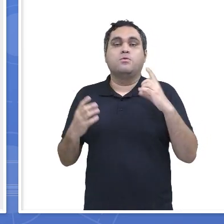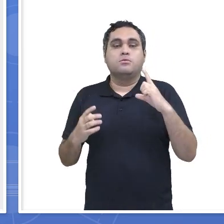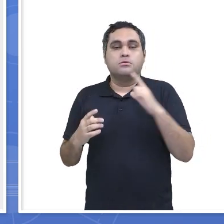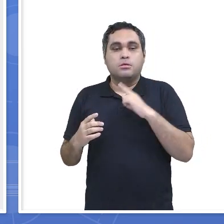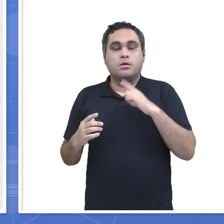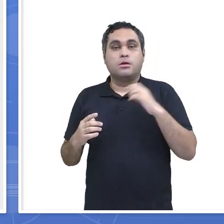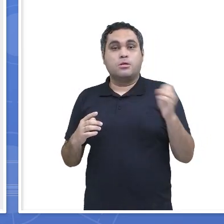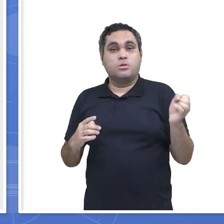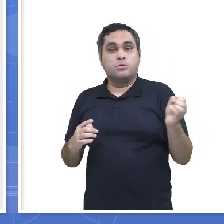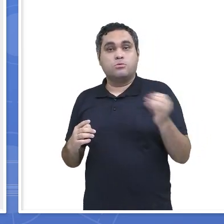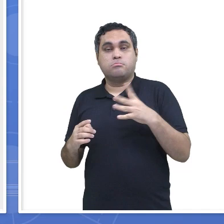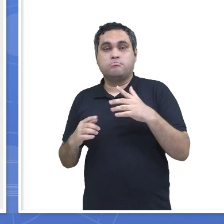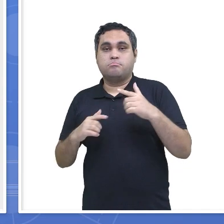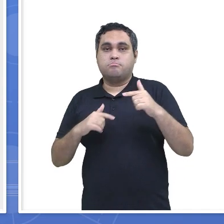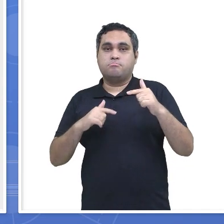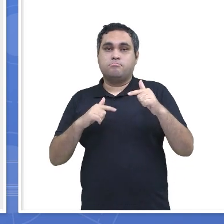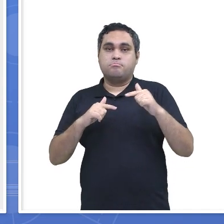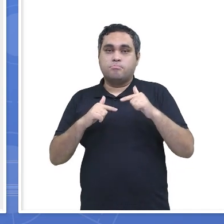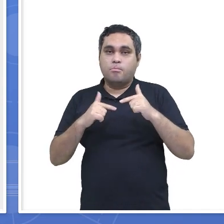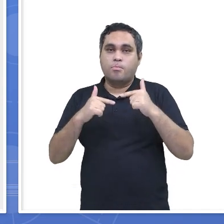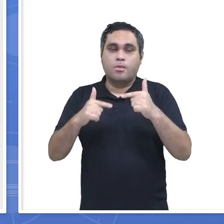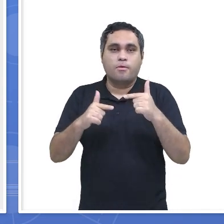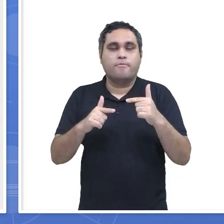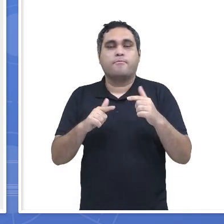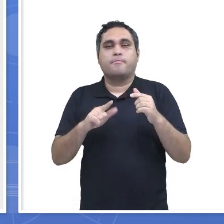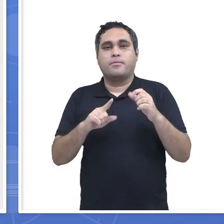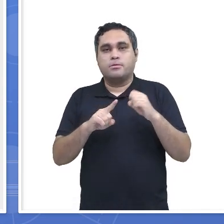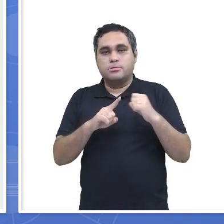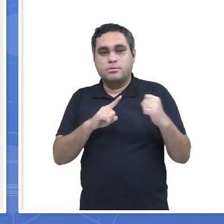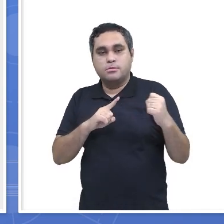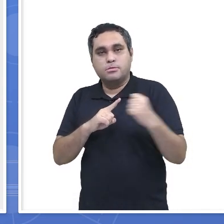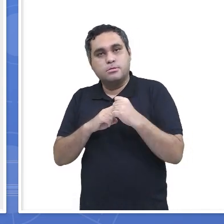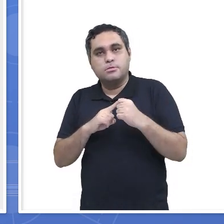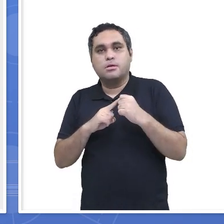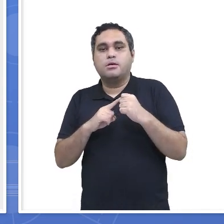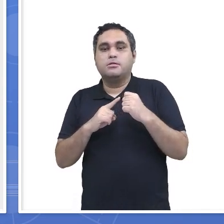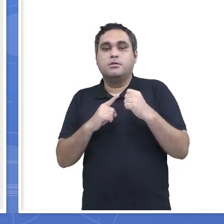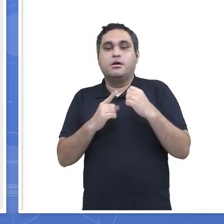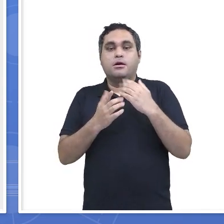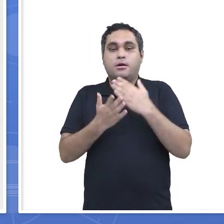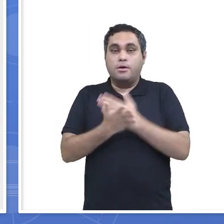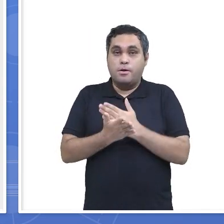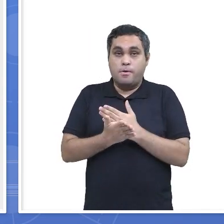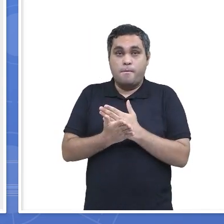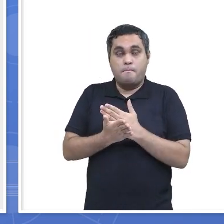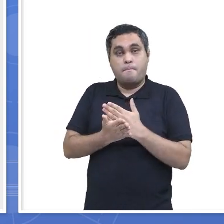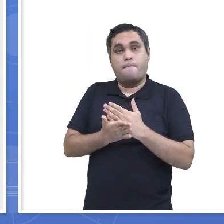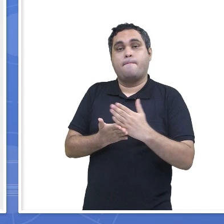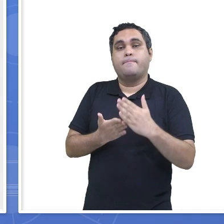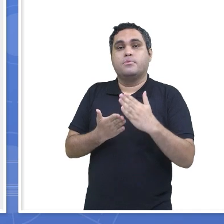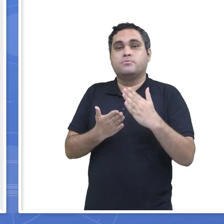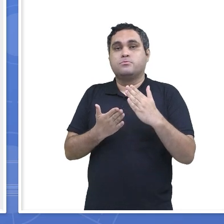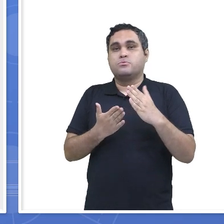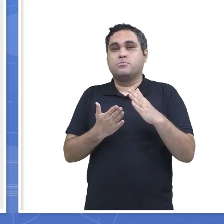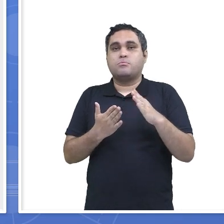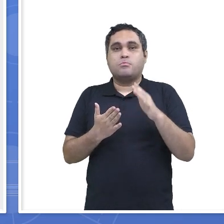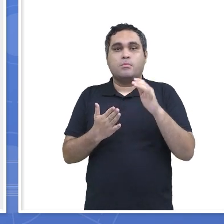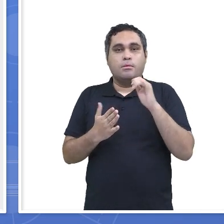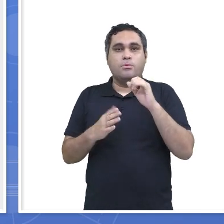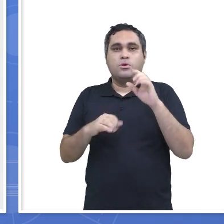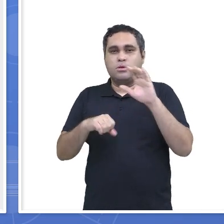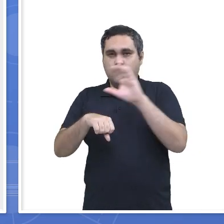que surgiram no Brasil a partir, né, primeiro, né, não só a partir da